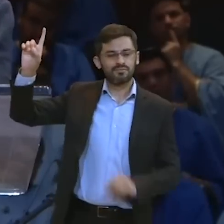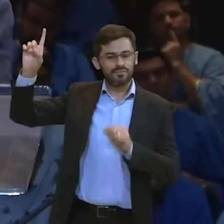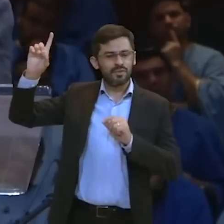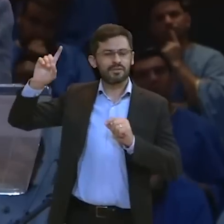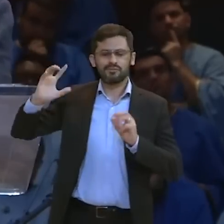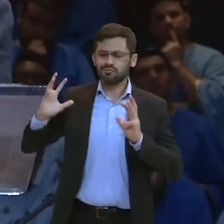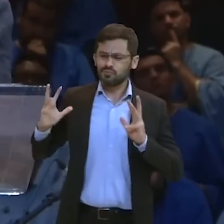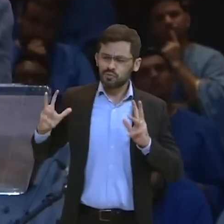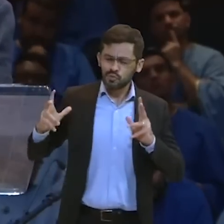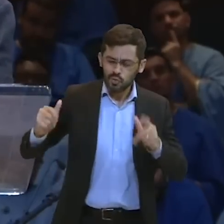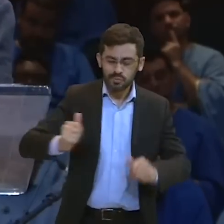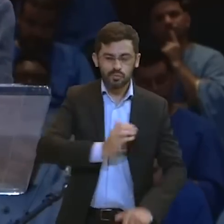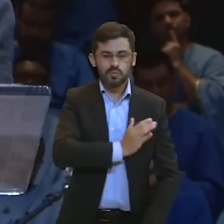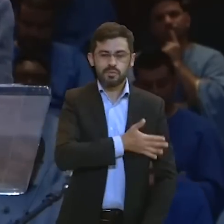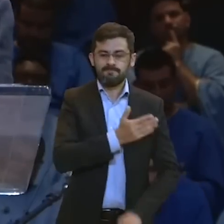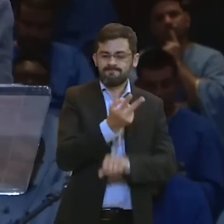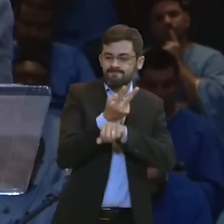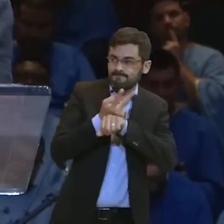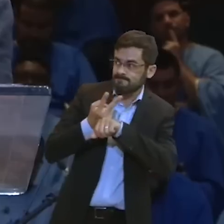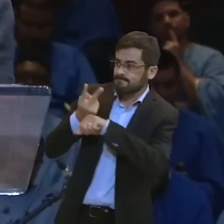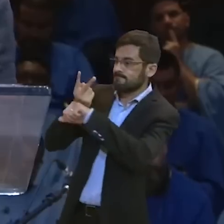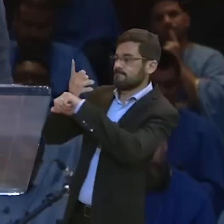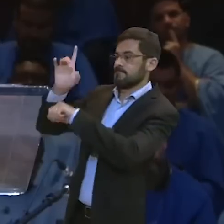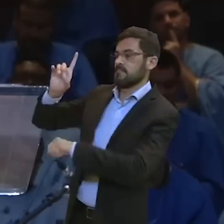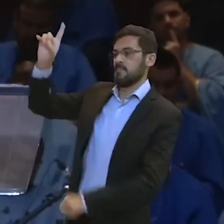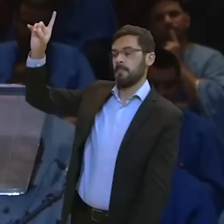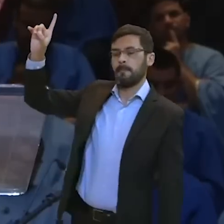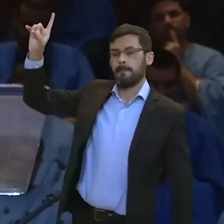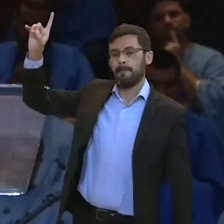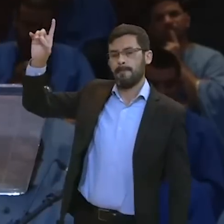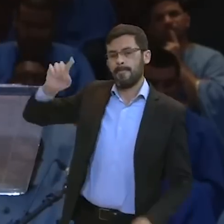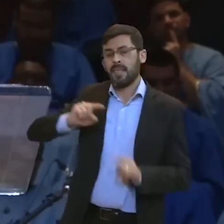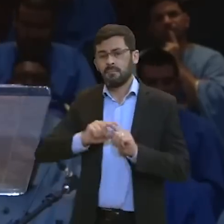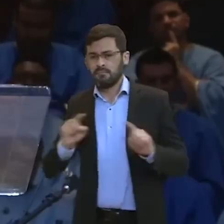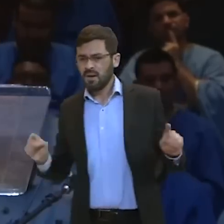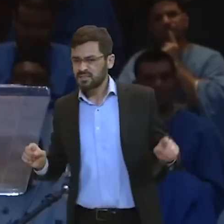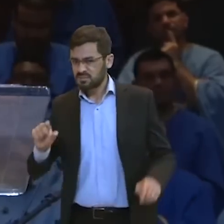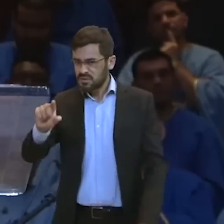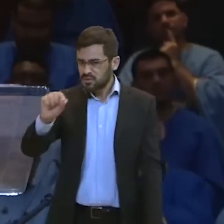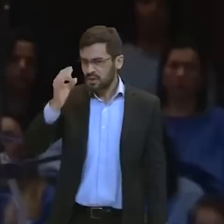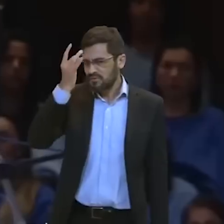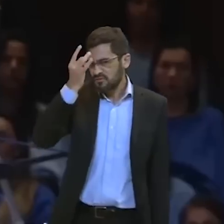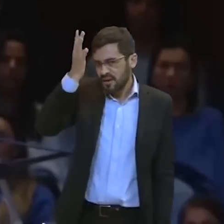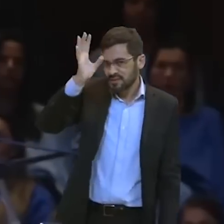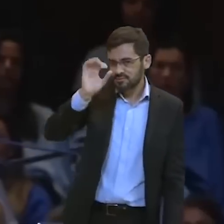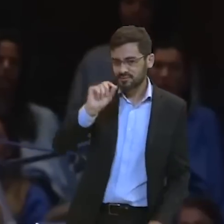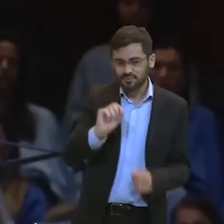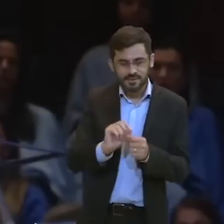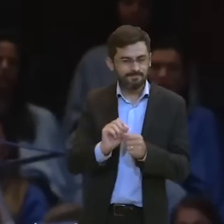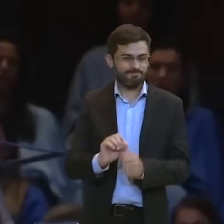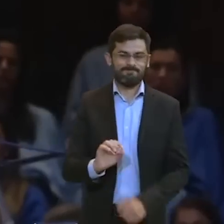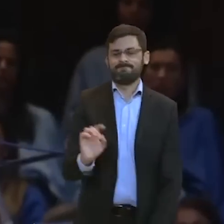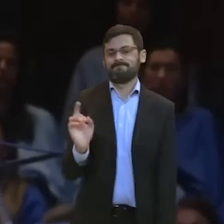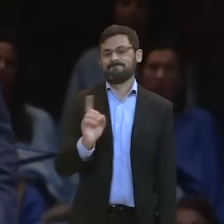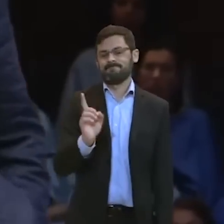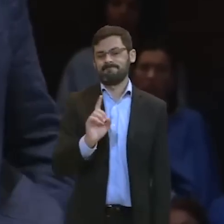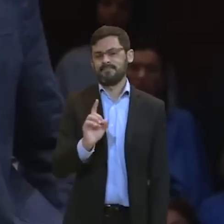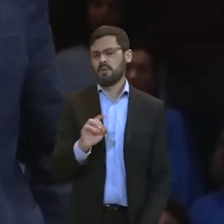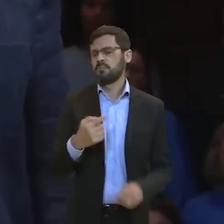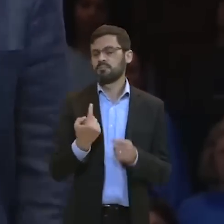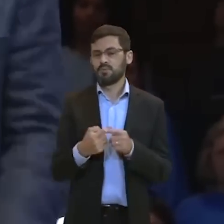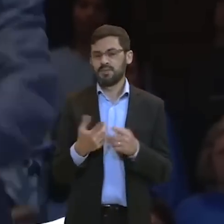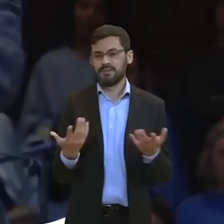de todo o seu coração. Agora, essa não foi uma decisão muito fácil de ser tomada. Por